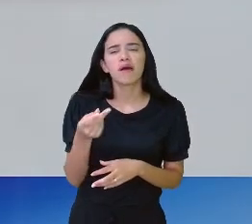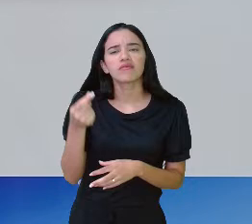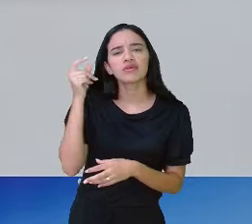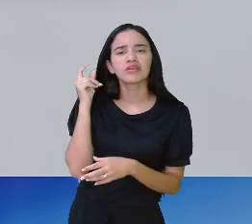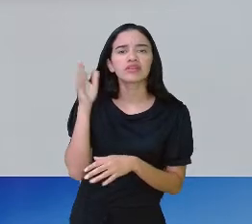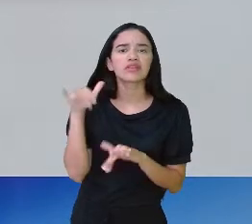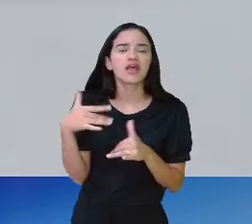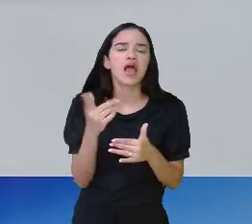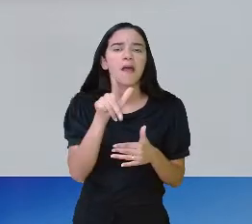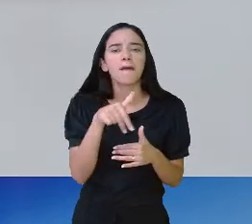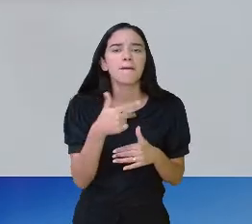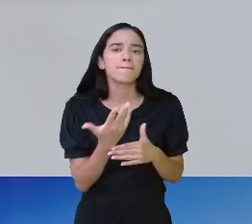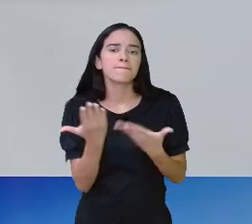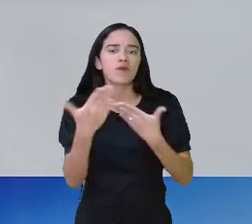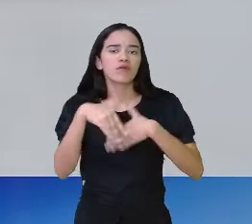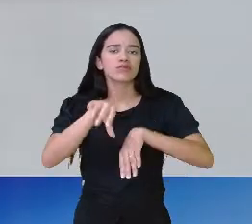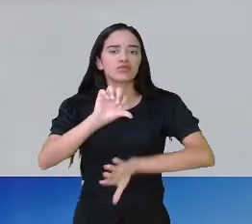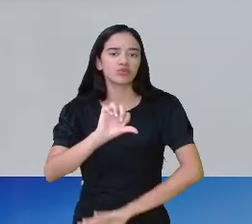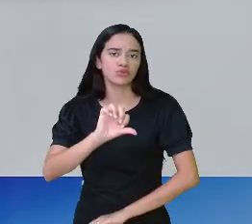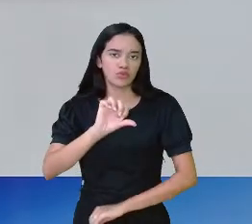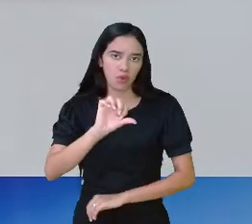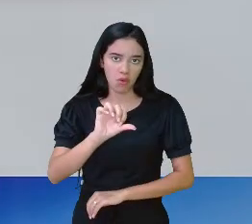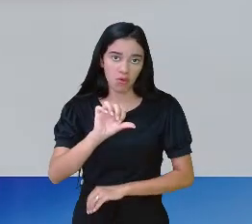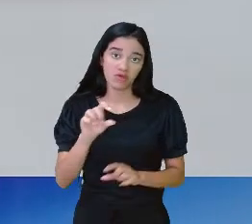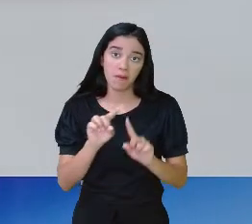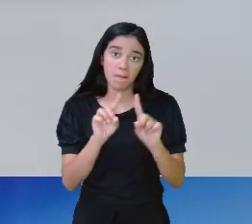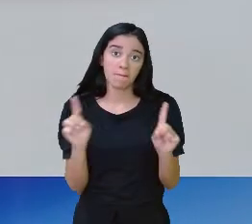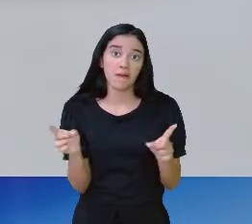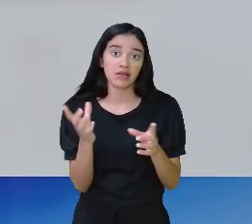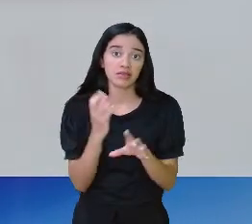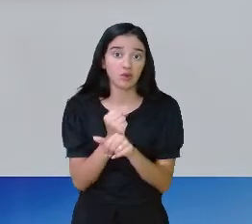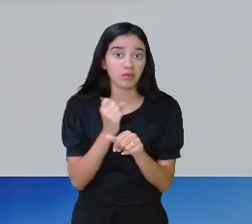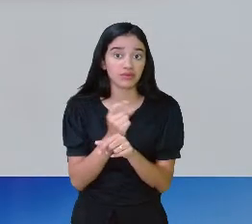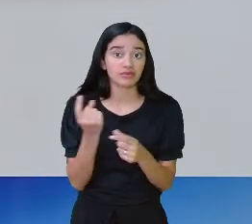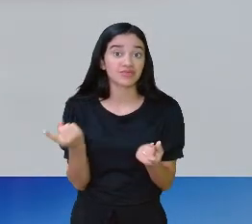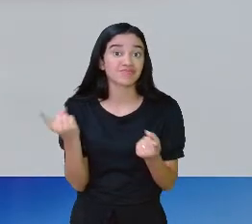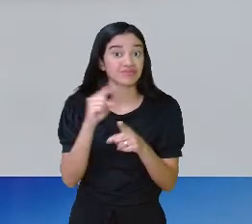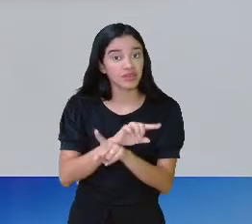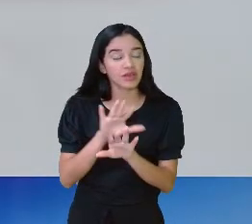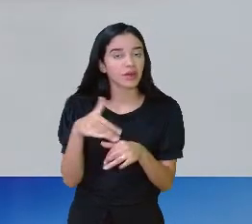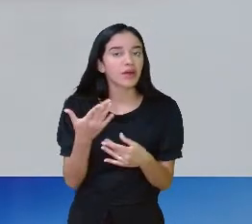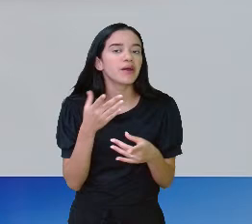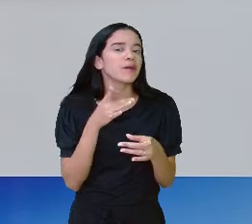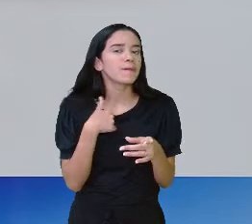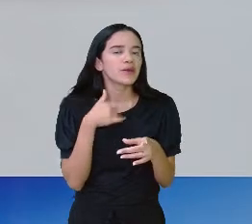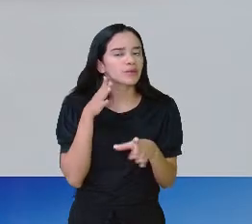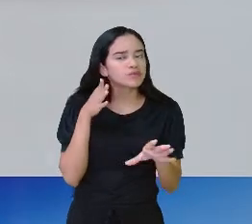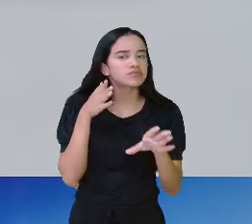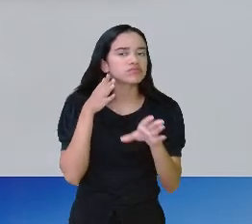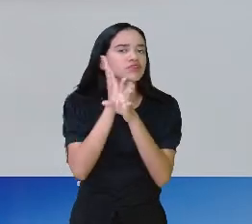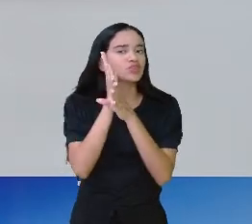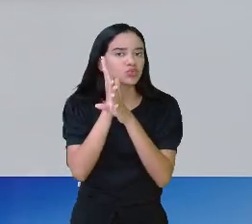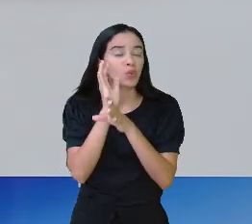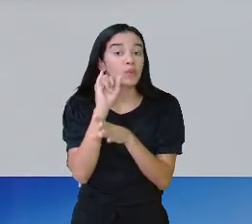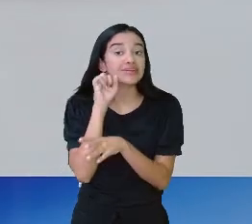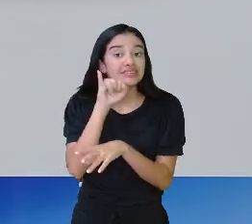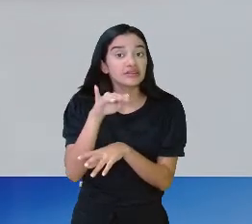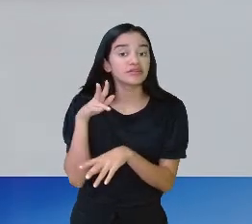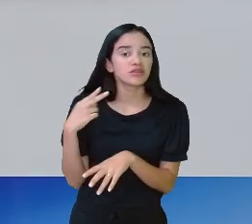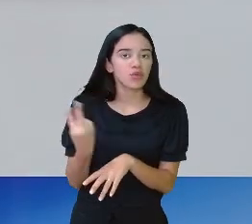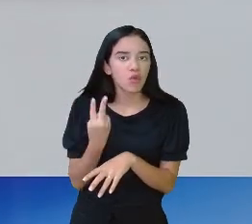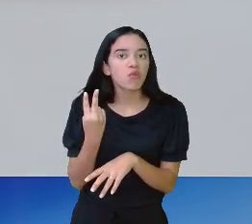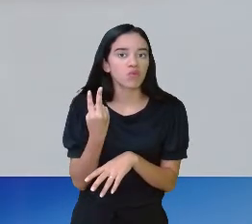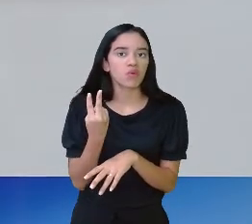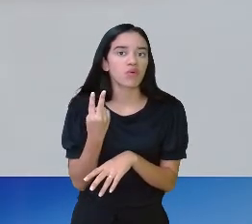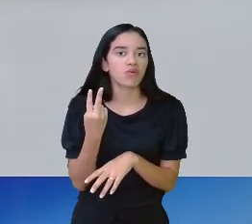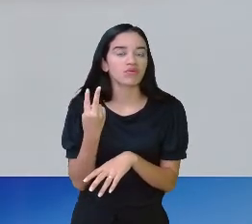dos 9, mas isso é uma operação inversa. Para eu encontrar, para eu descobrir se o valor da minha